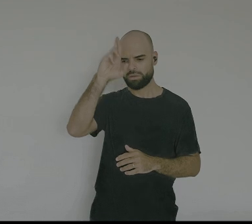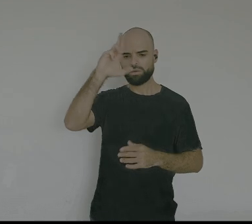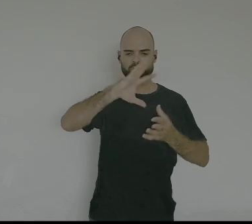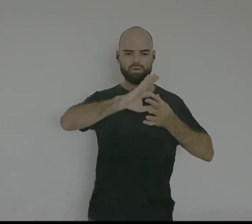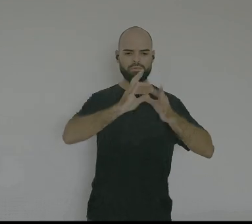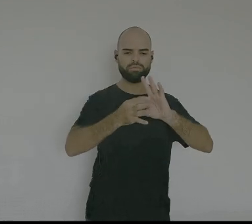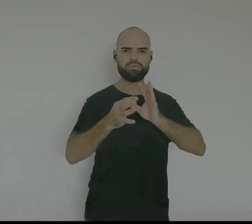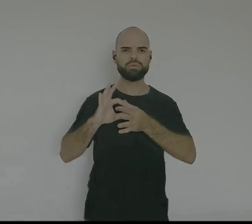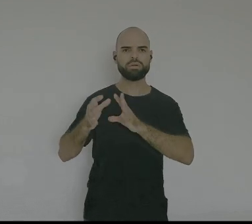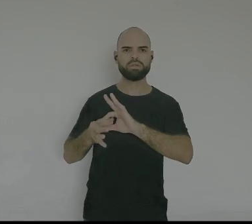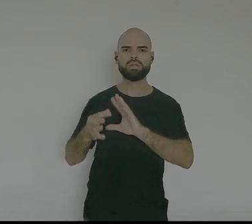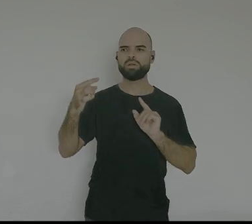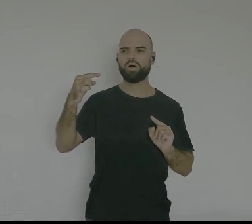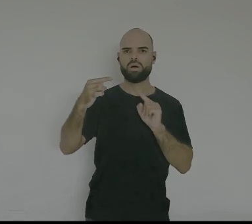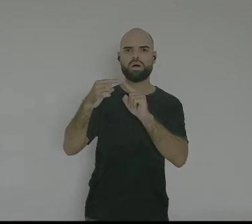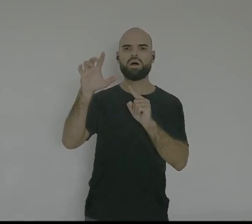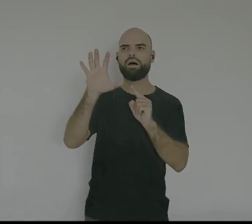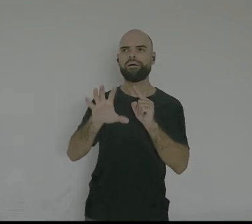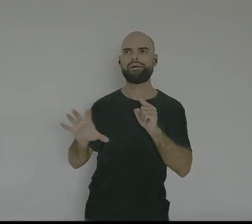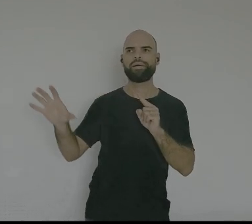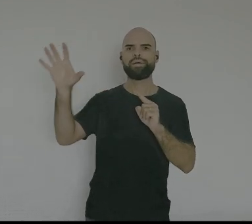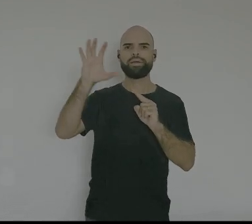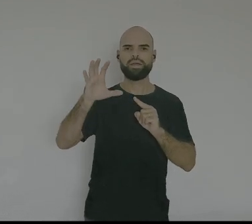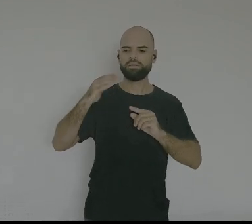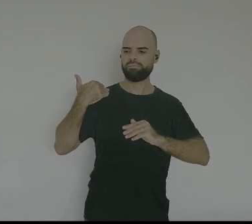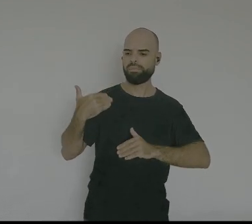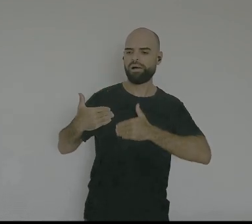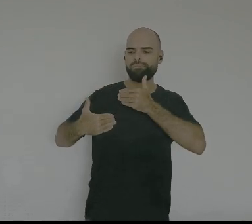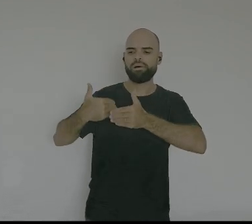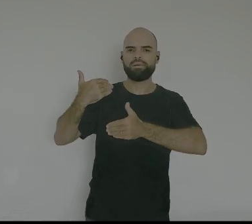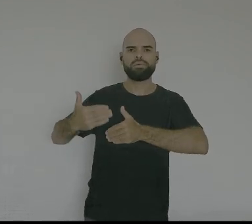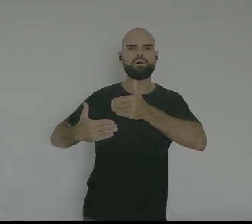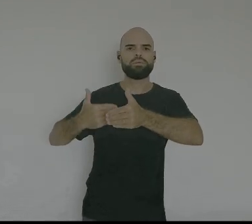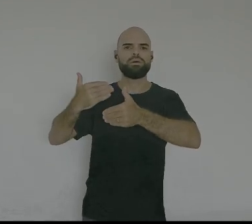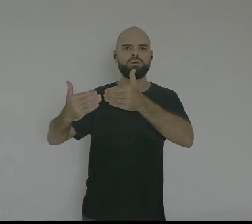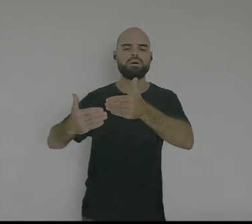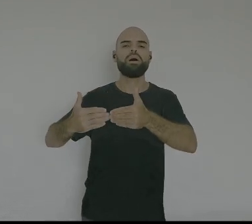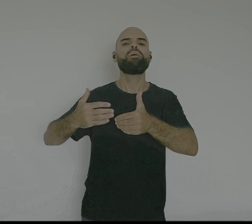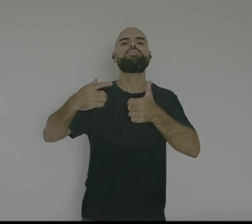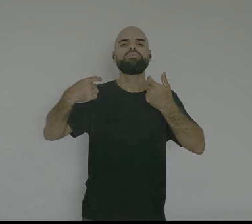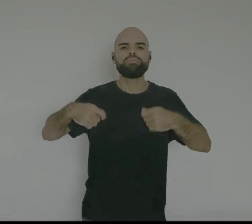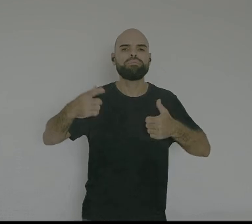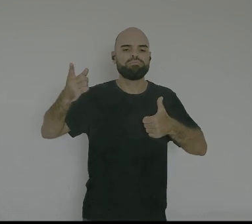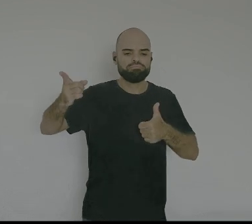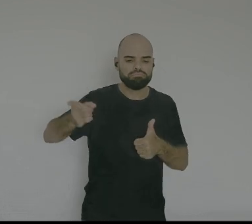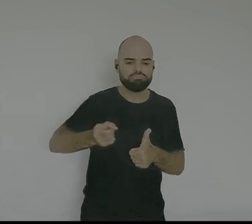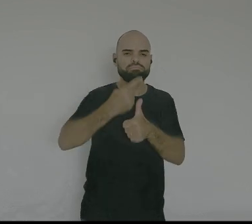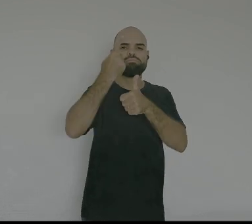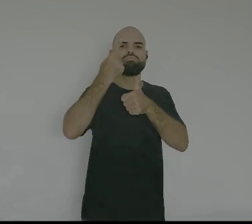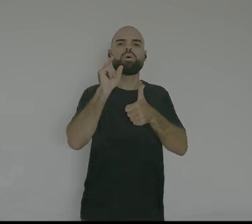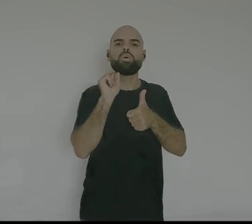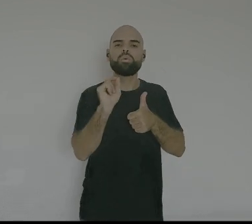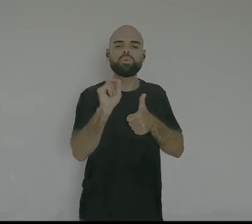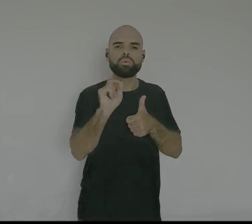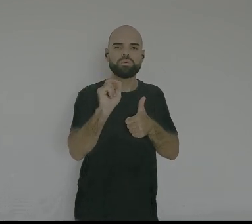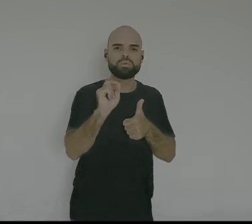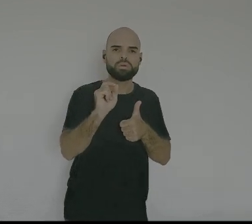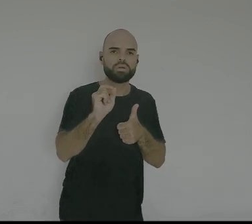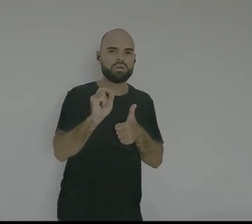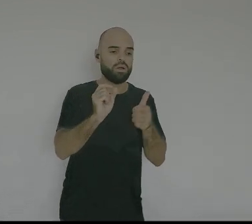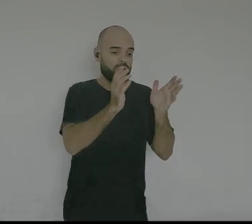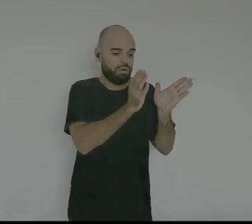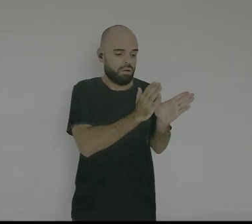o desenvolvimento da governança das redes, nós devemos ter, né, uma prioridade